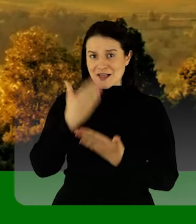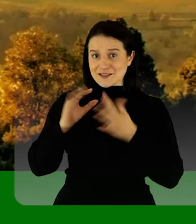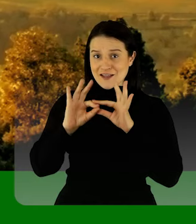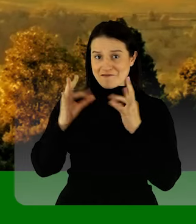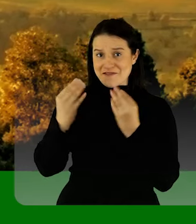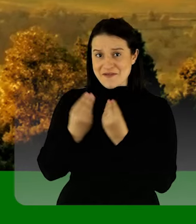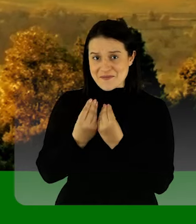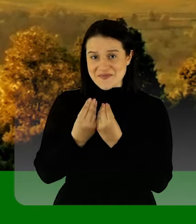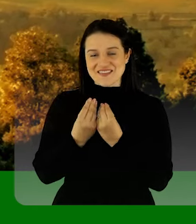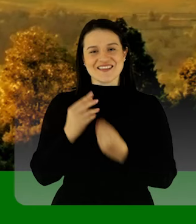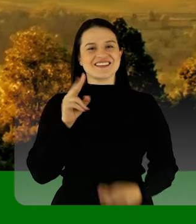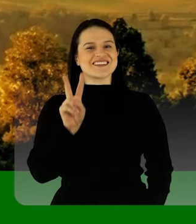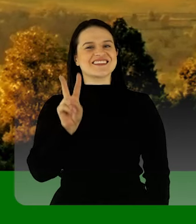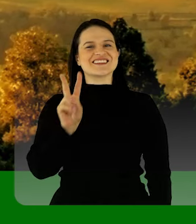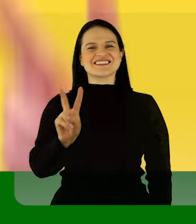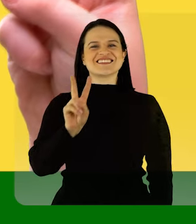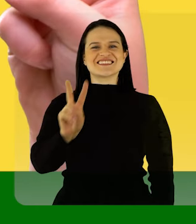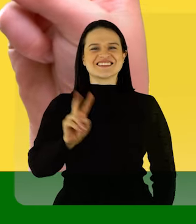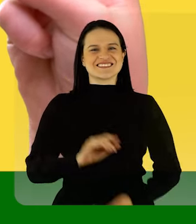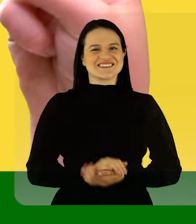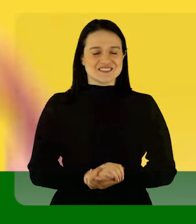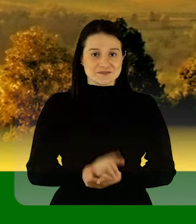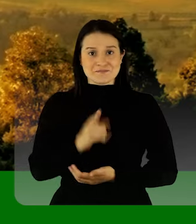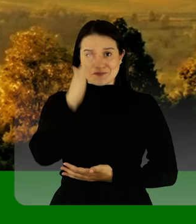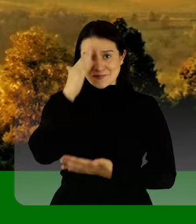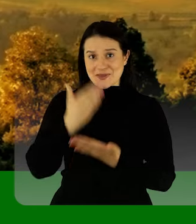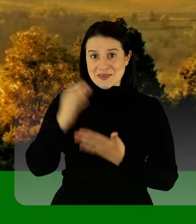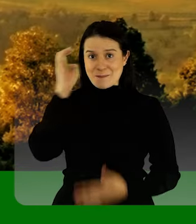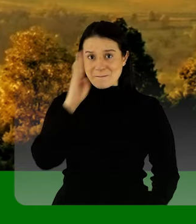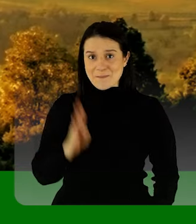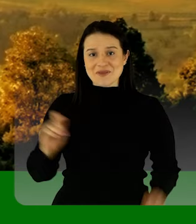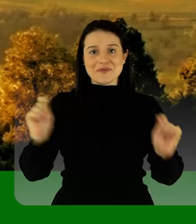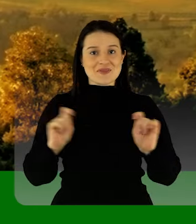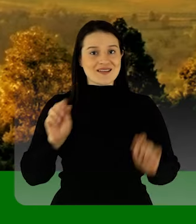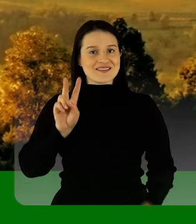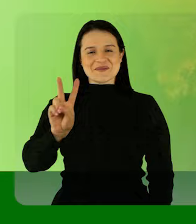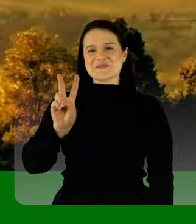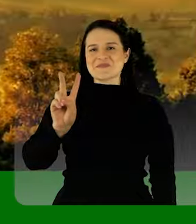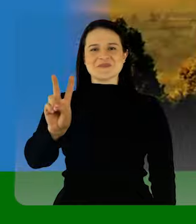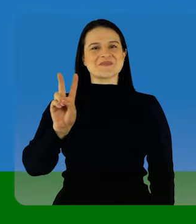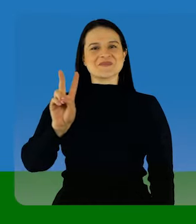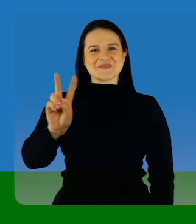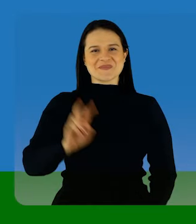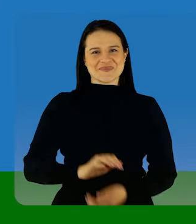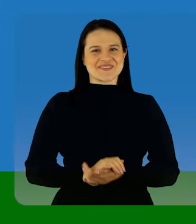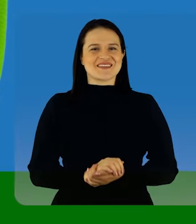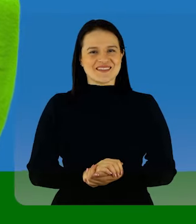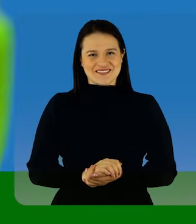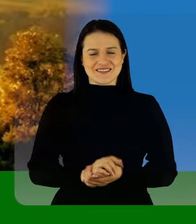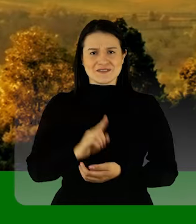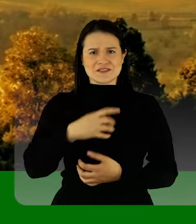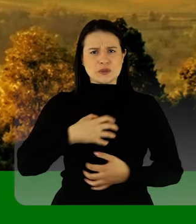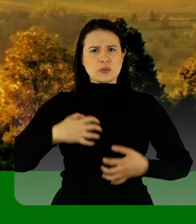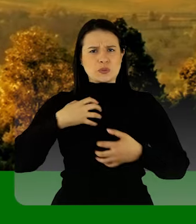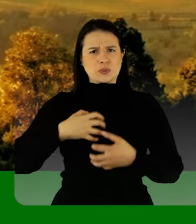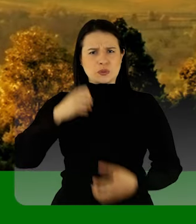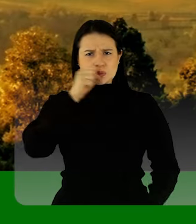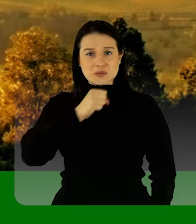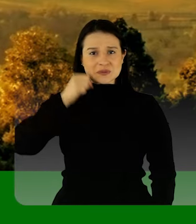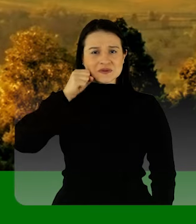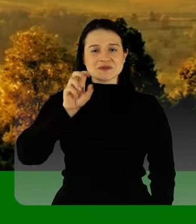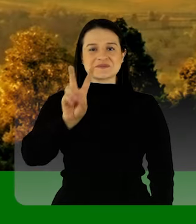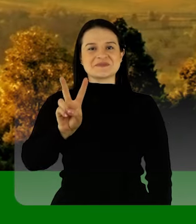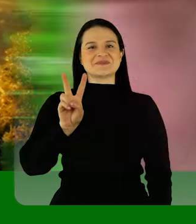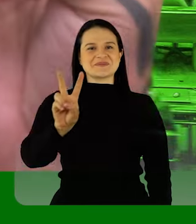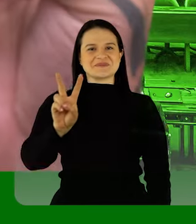Se você acredita na força da família, se você acredita que o Brasil tem solução, se você está